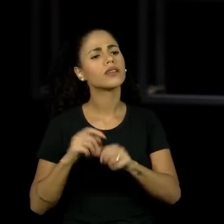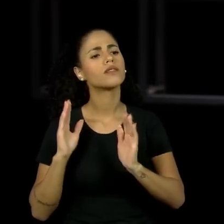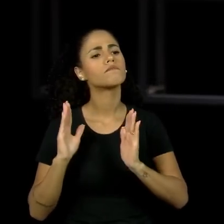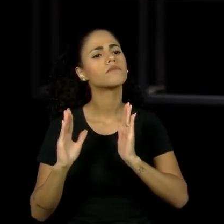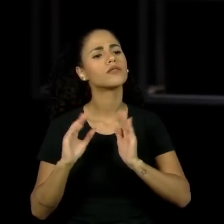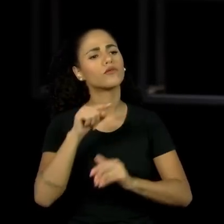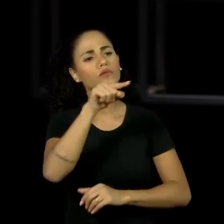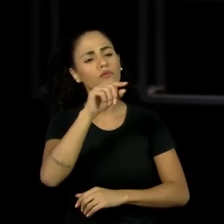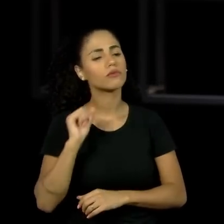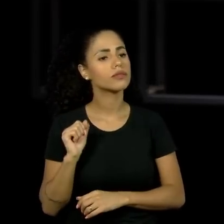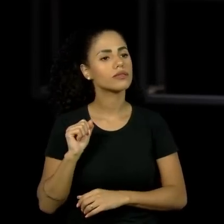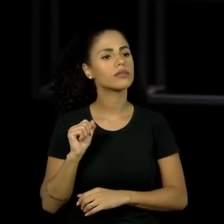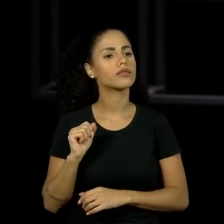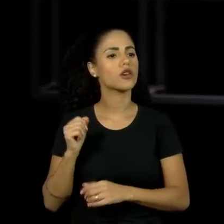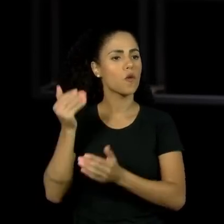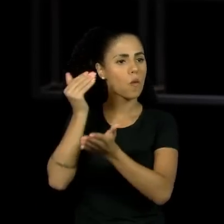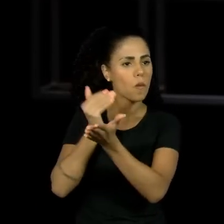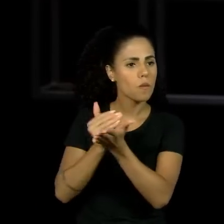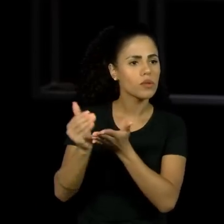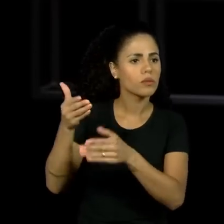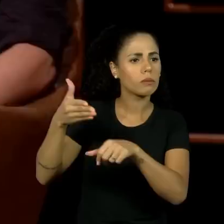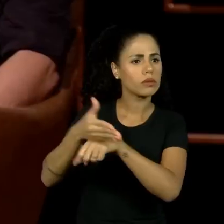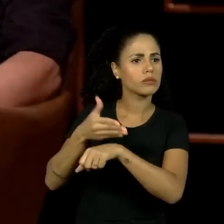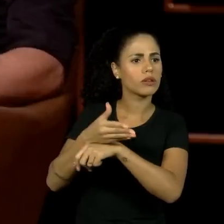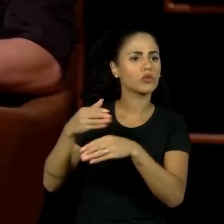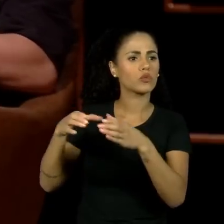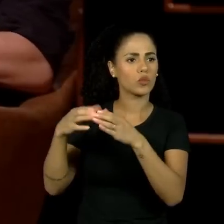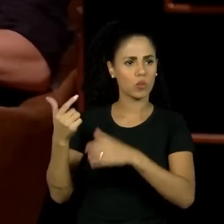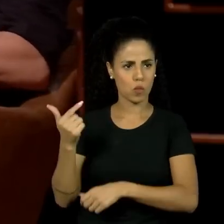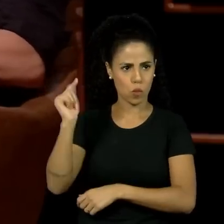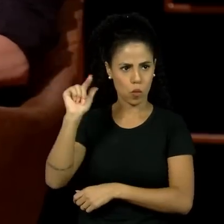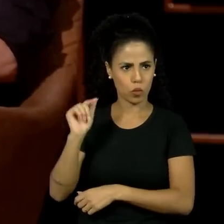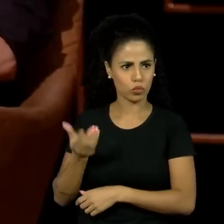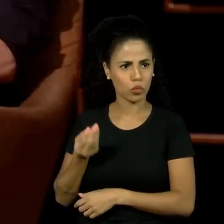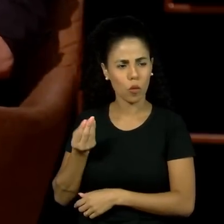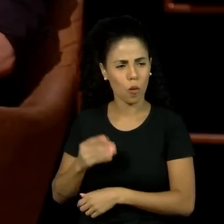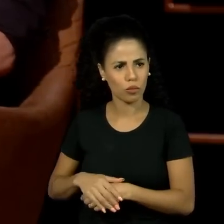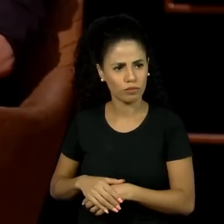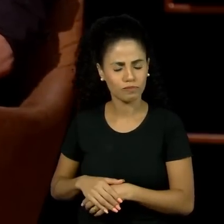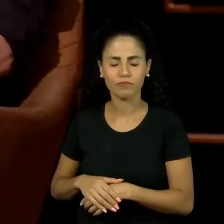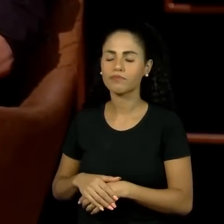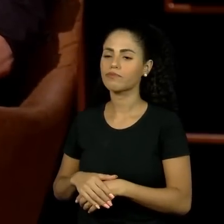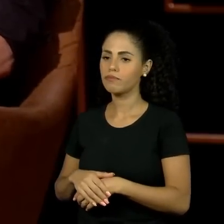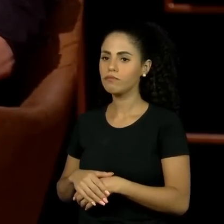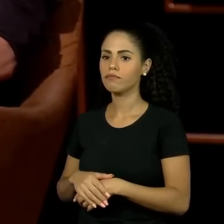você entrou para a Chorus Line? Então, daí eu estava